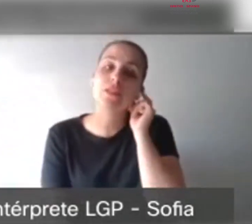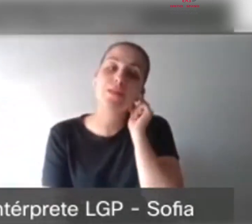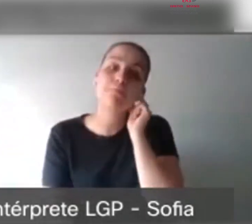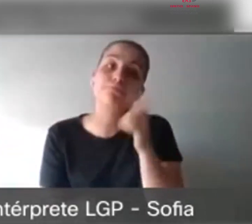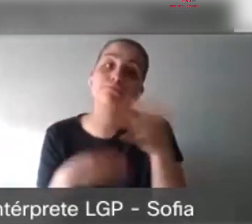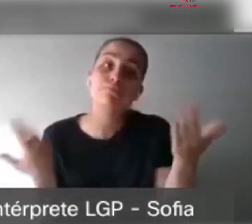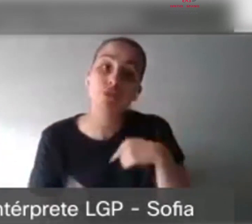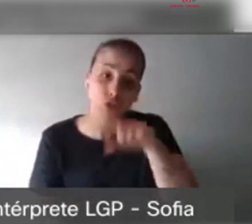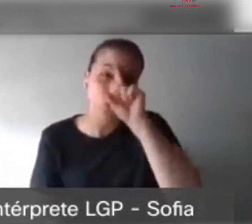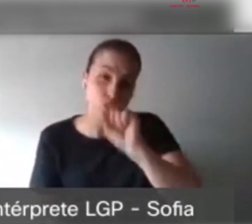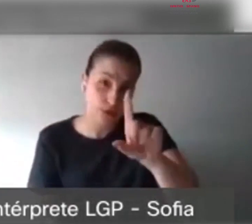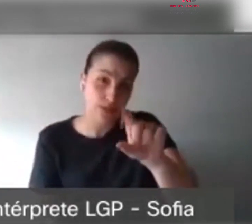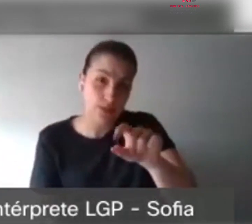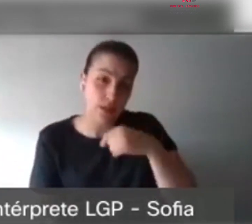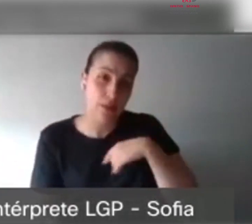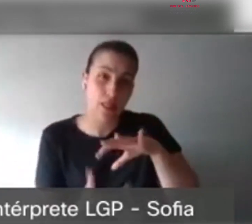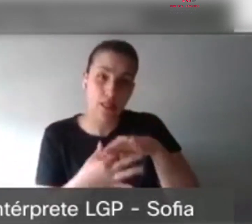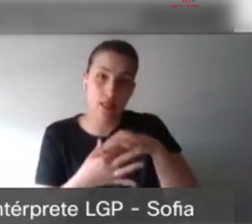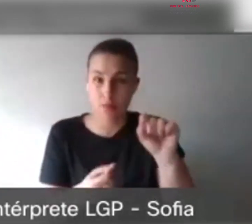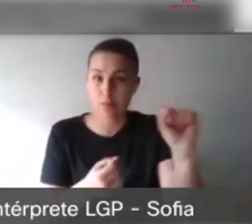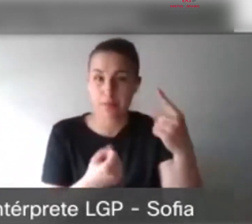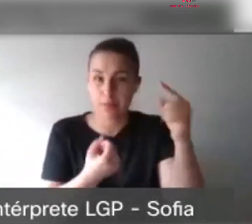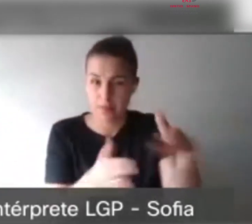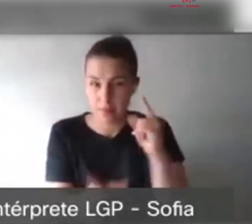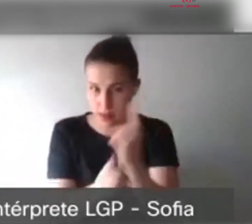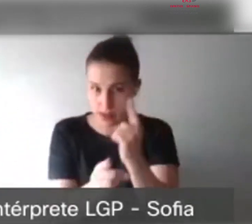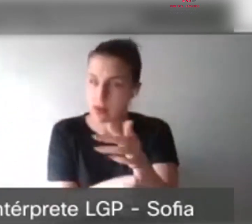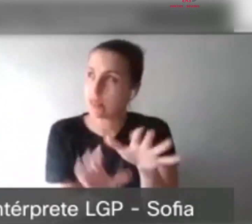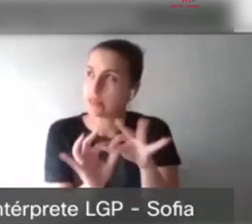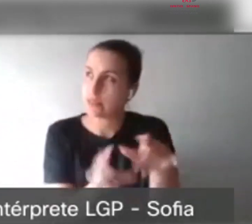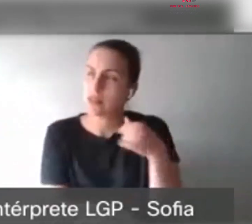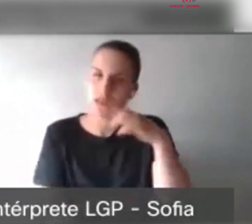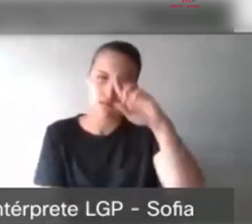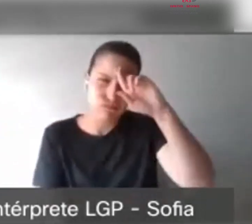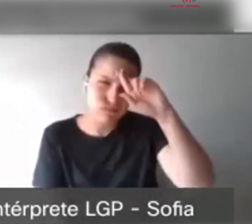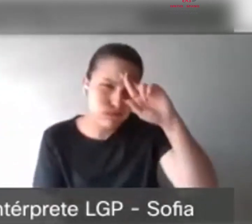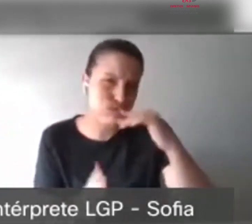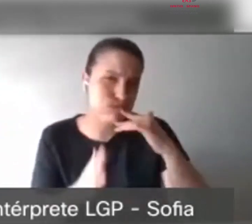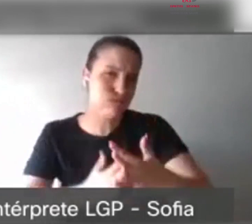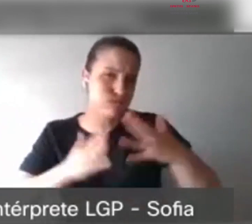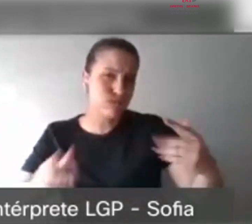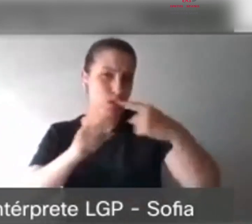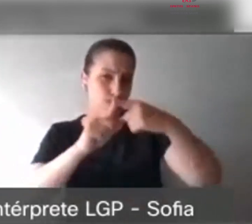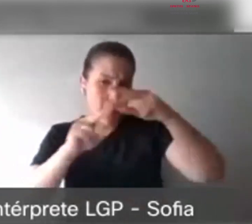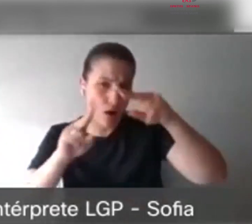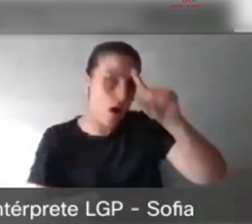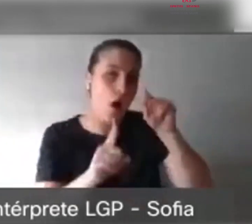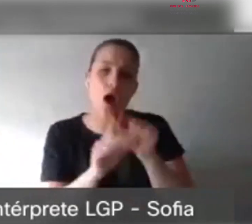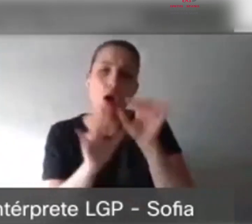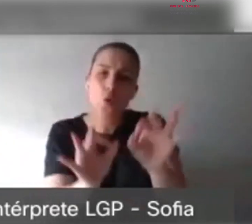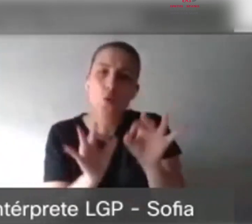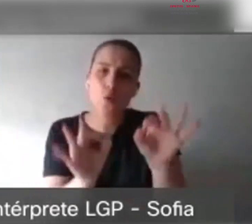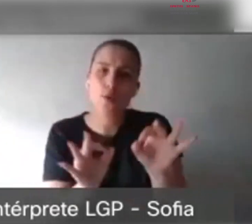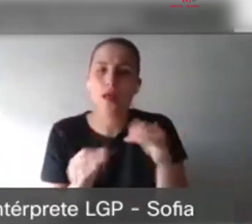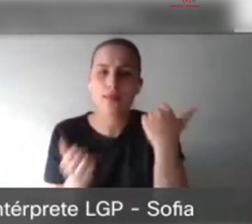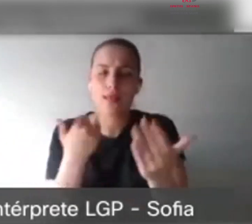eu recordo ainda em relação a esta primeira fase, que houve um esforço tremendo dos hospitais para tornar a prestação de cuidados mais segura.